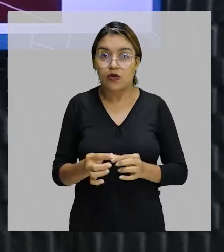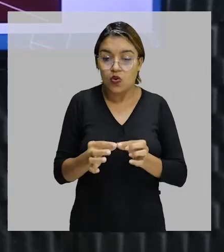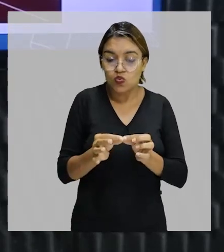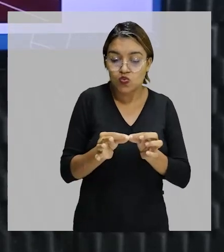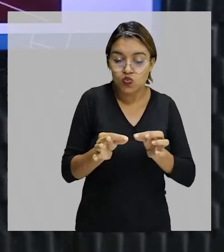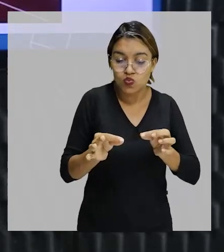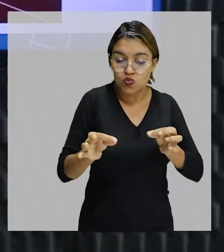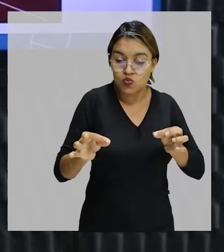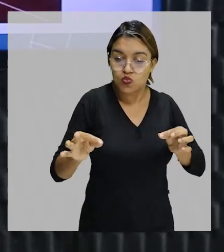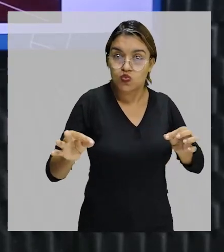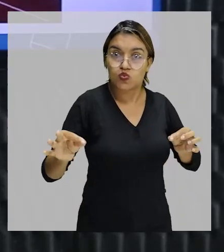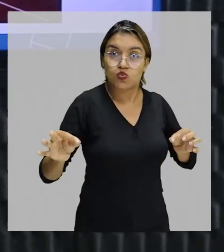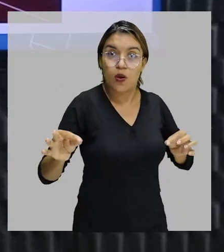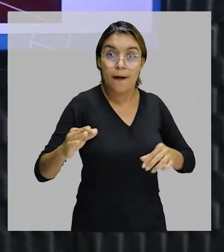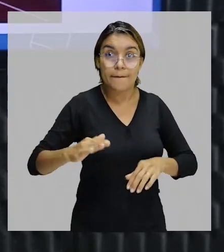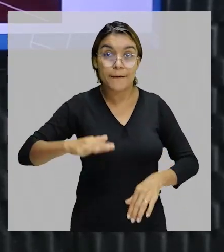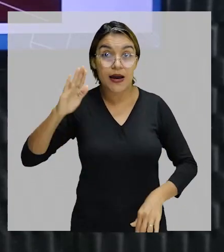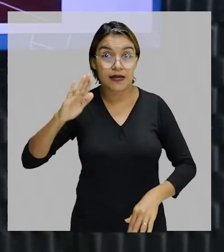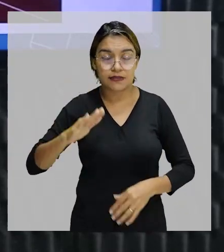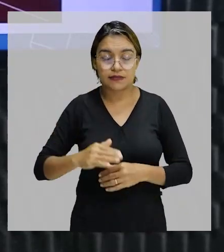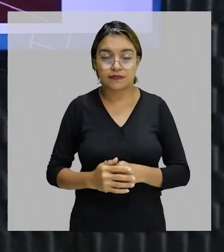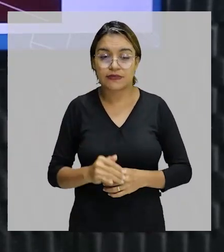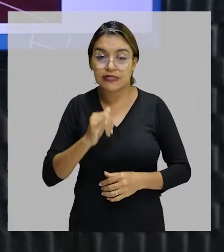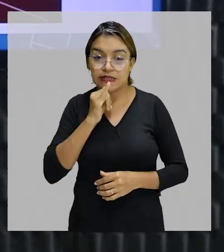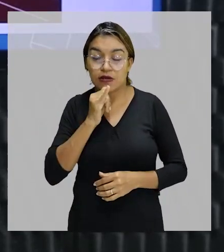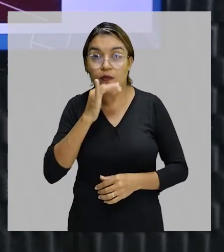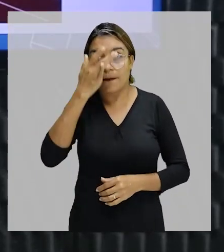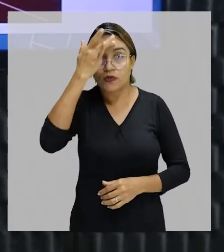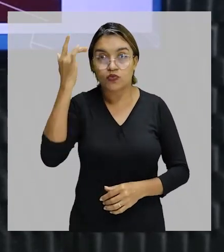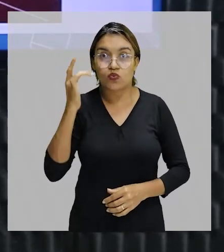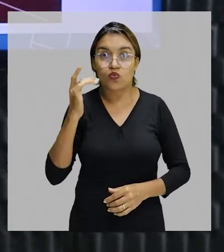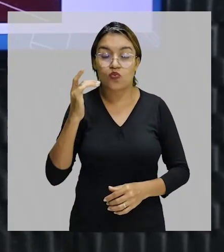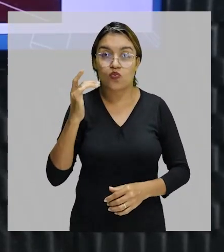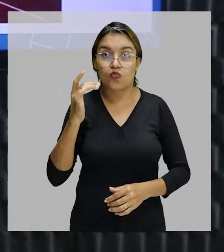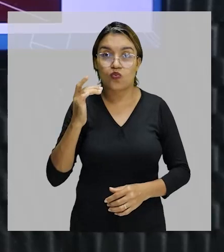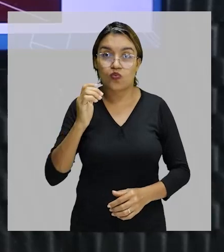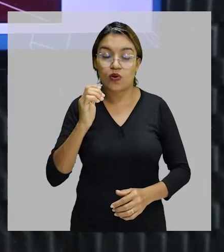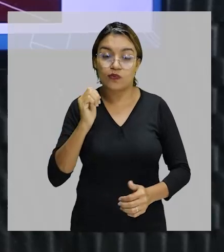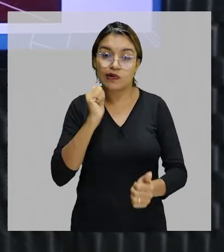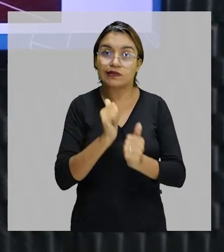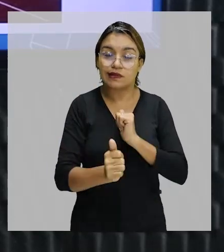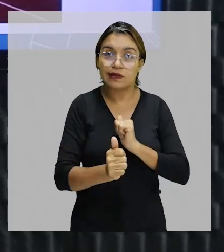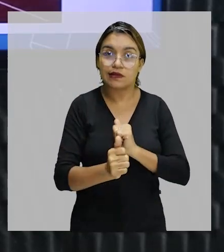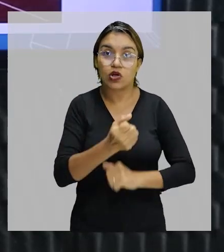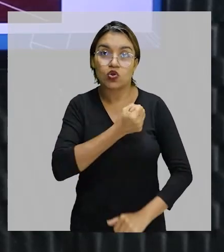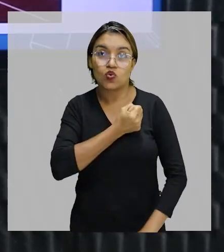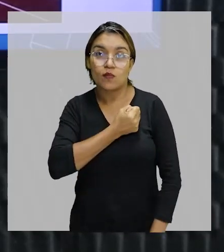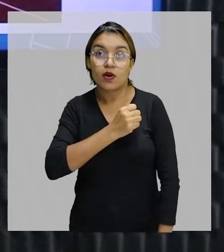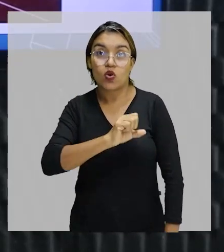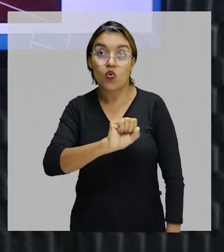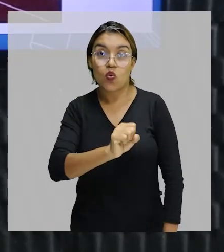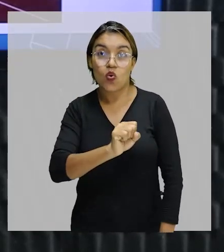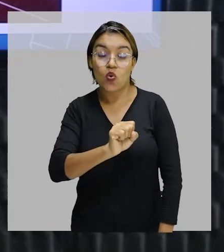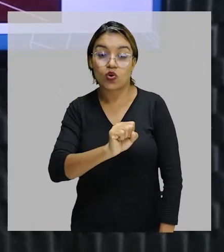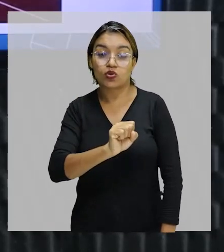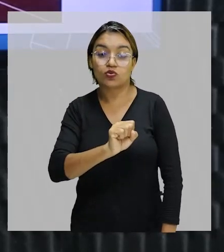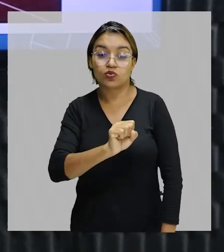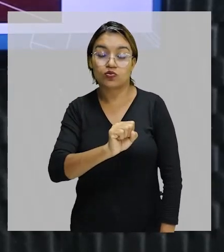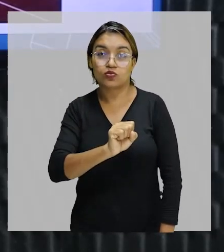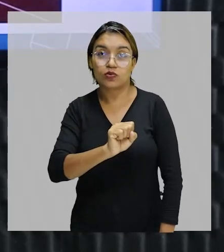bem maior. Então, o atleta que corre na raia de número 8, se ele correr somente na raia de número 8, ele vai correr uma distância